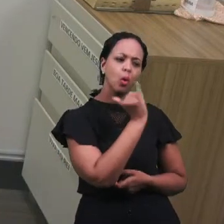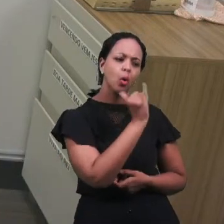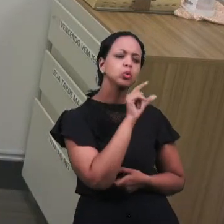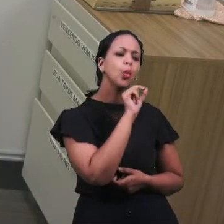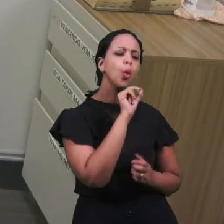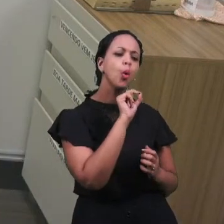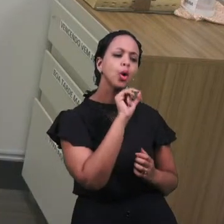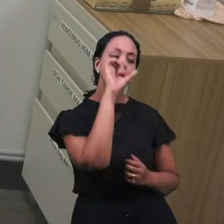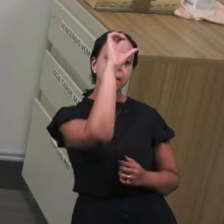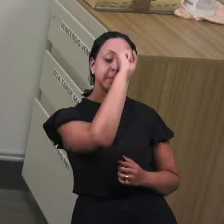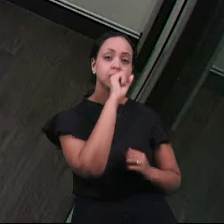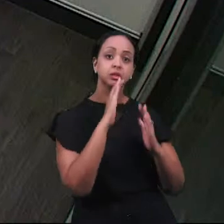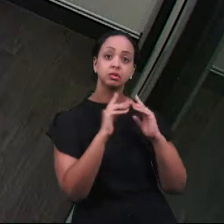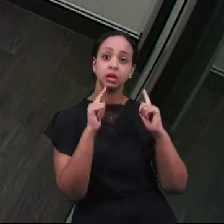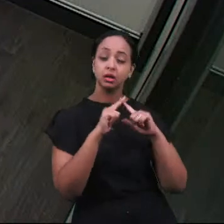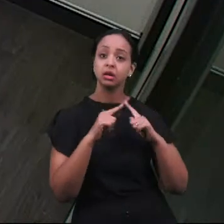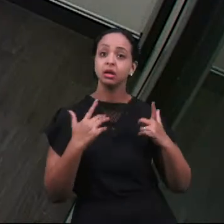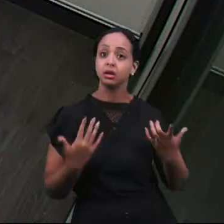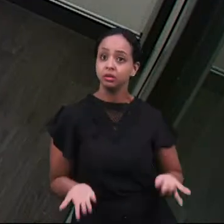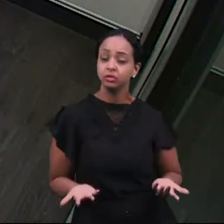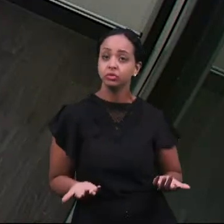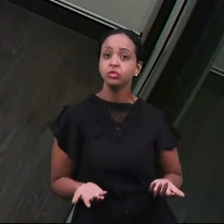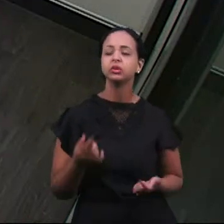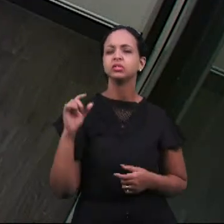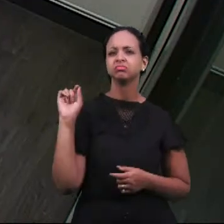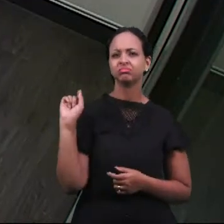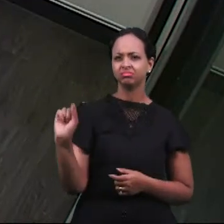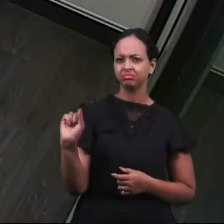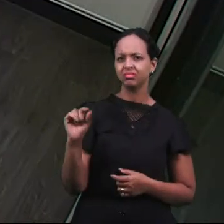igreja, no ensino. E elas atuam como